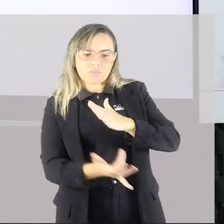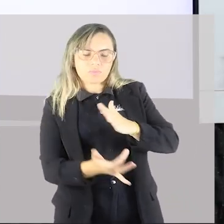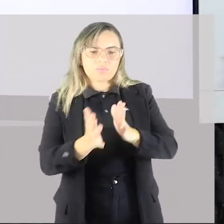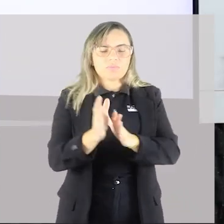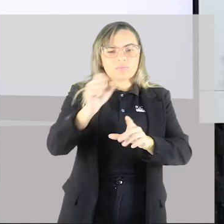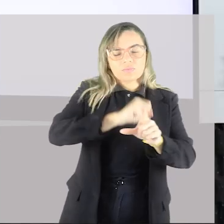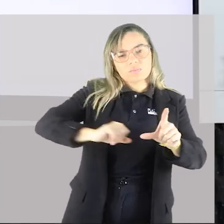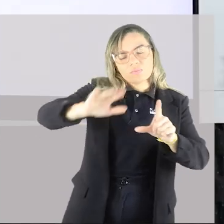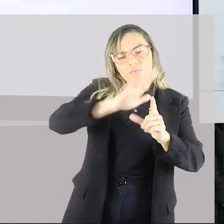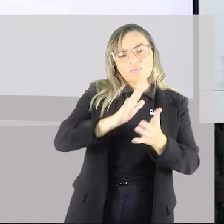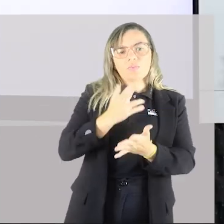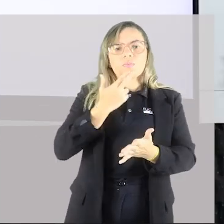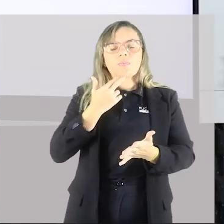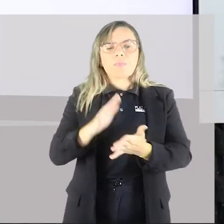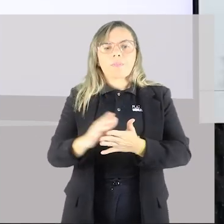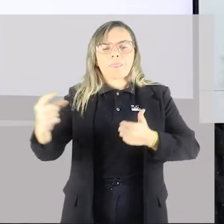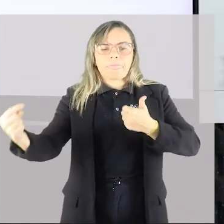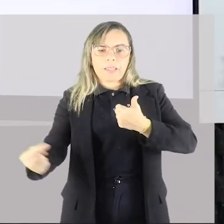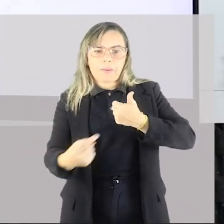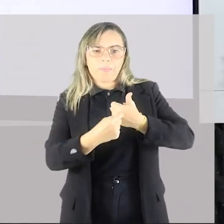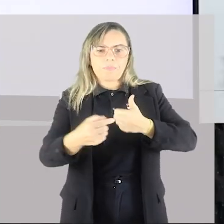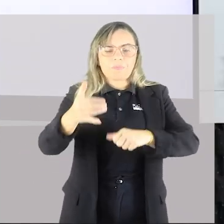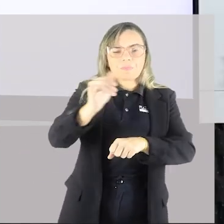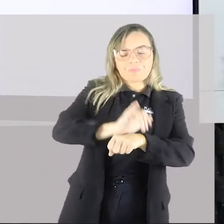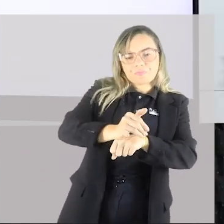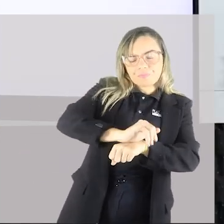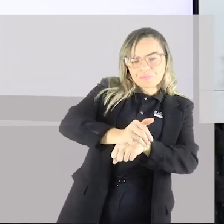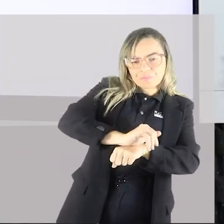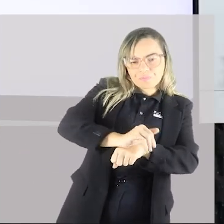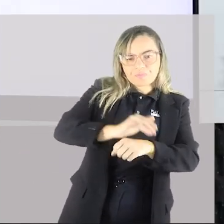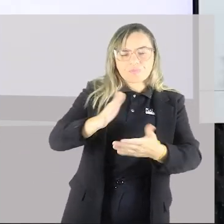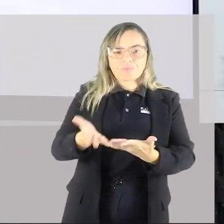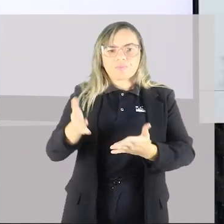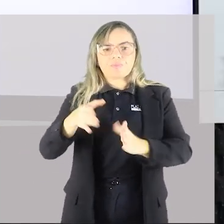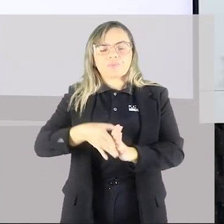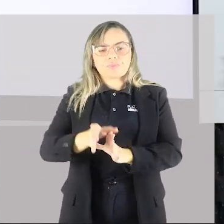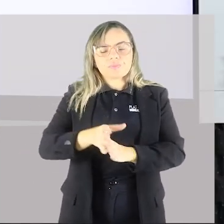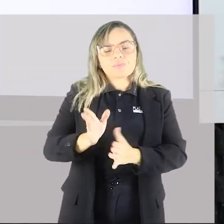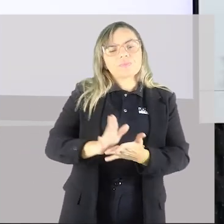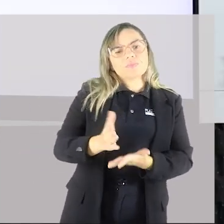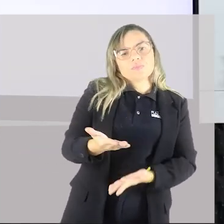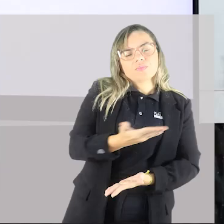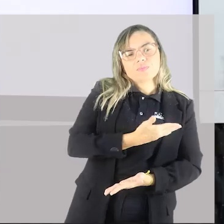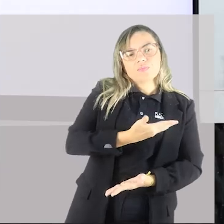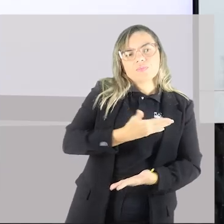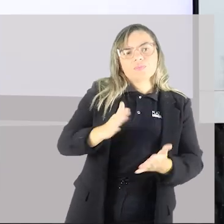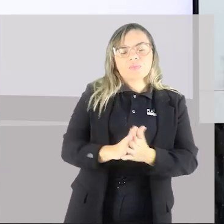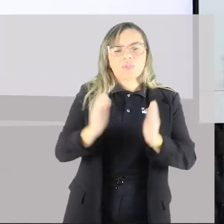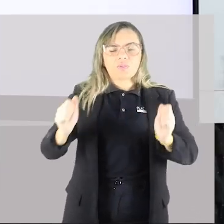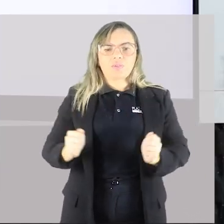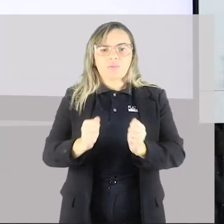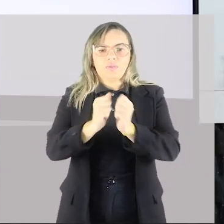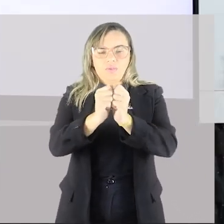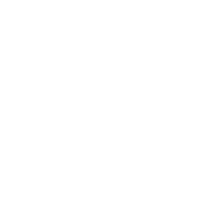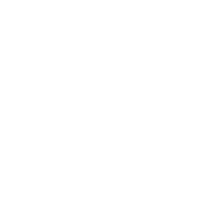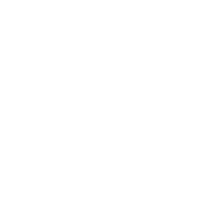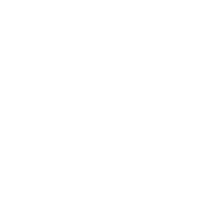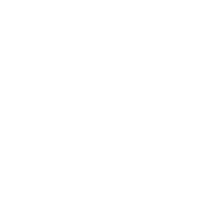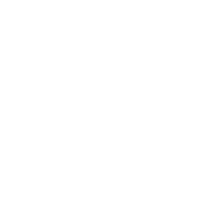plataforma Gonçalves Dias, deem o like, vão lá no YouTube, recomende as aulas para os seus amigos também. Fique sempre conosco.